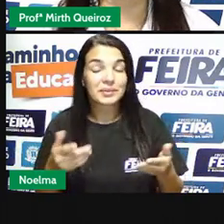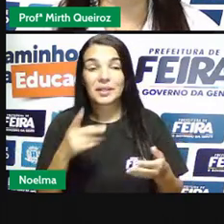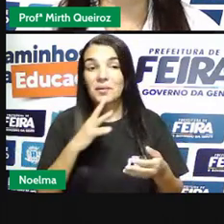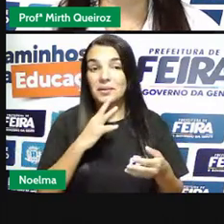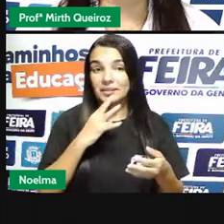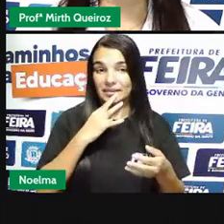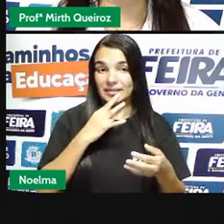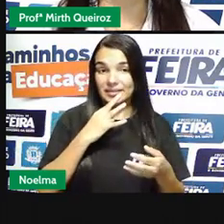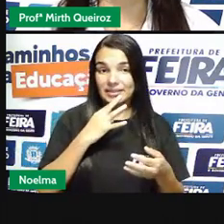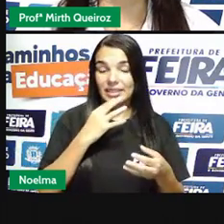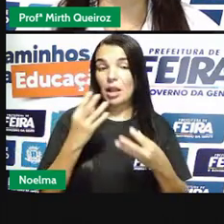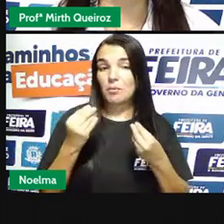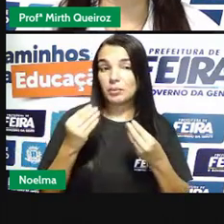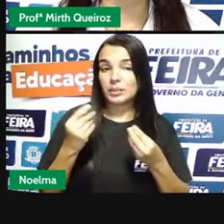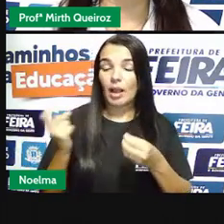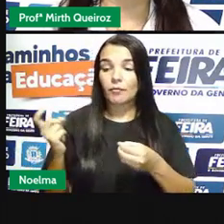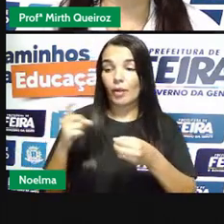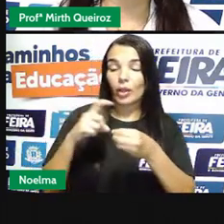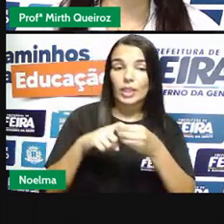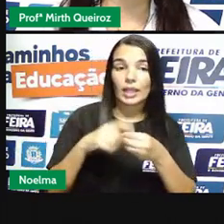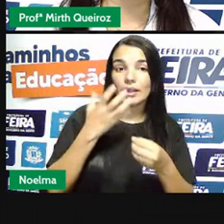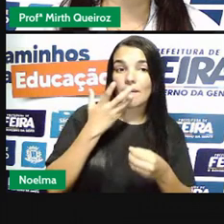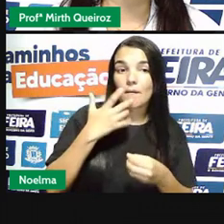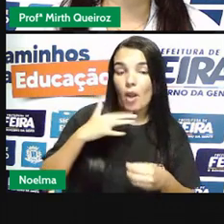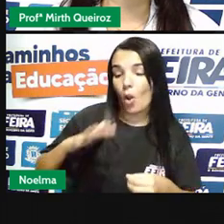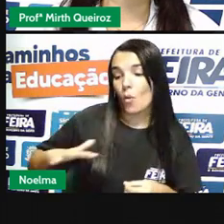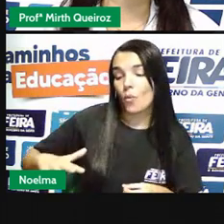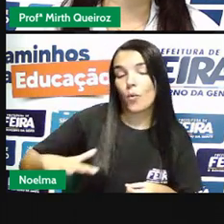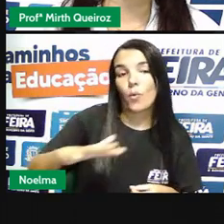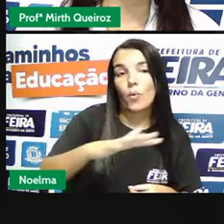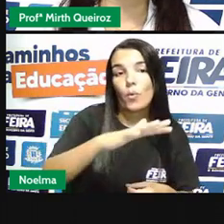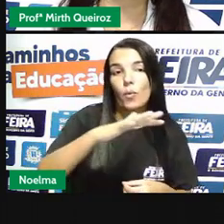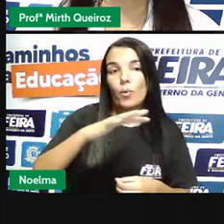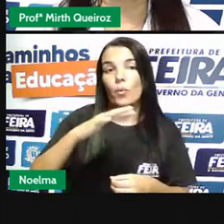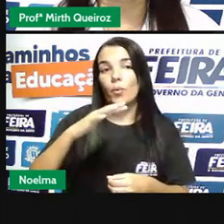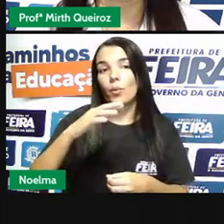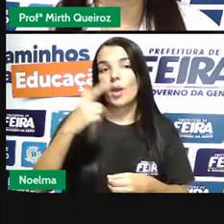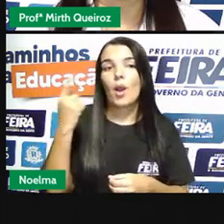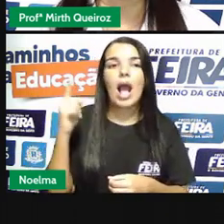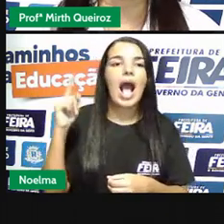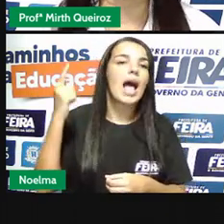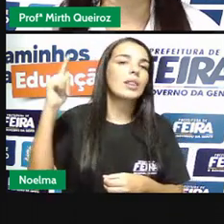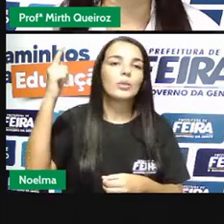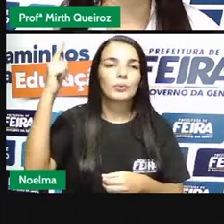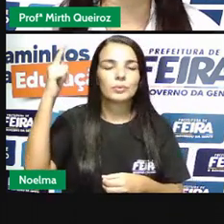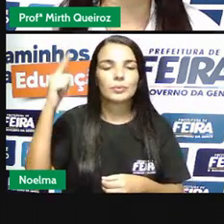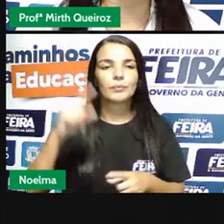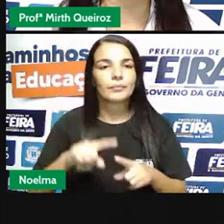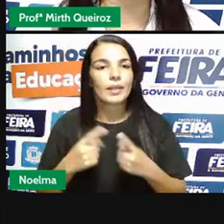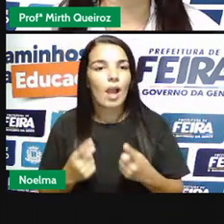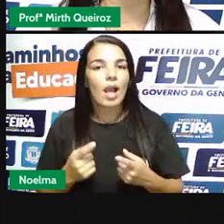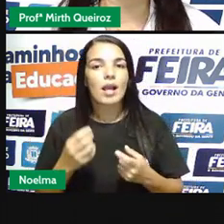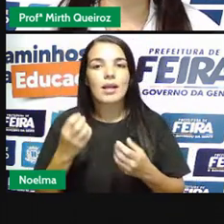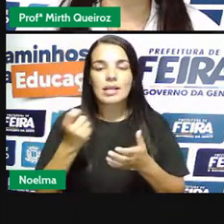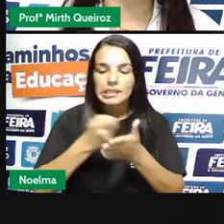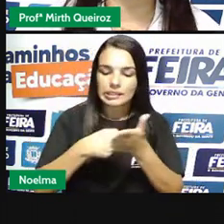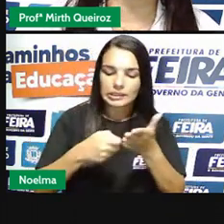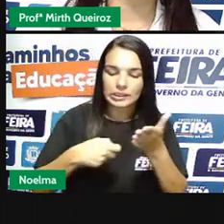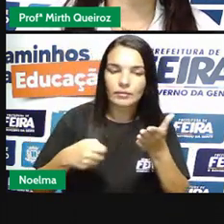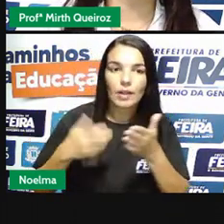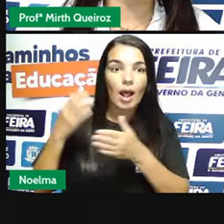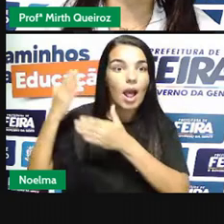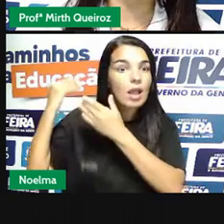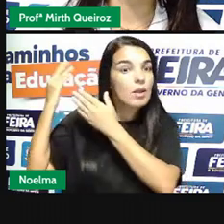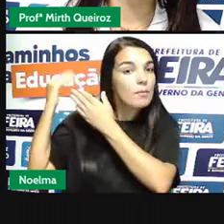de hoje né Muito mais voltada a universo infantil do que o a universo adulto né então eles foram escritos